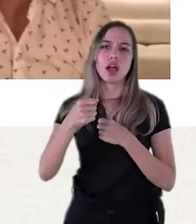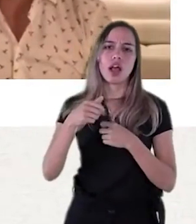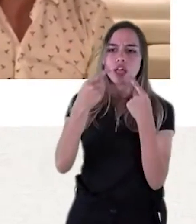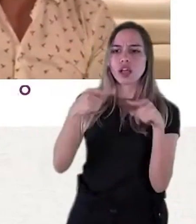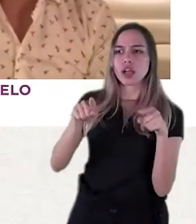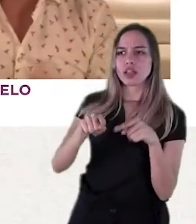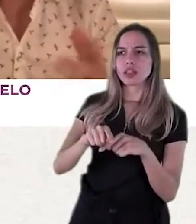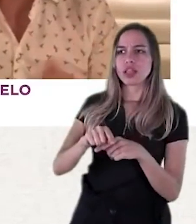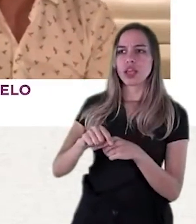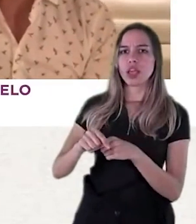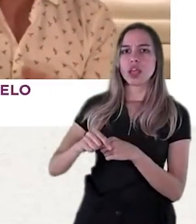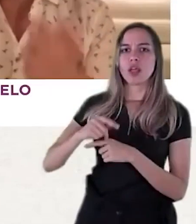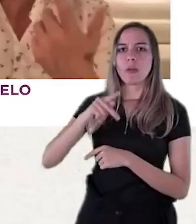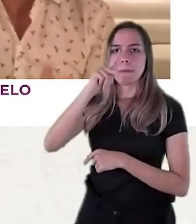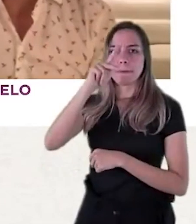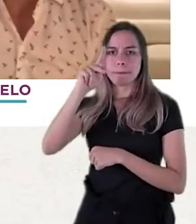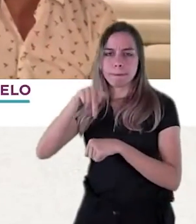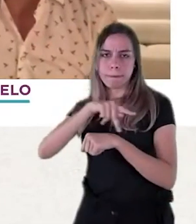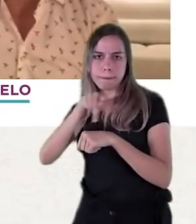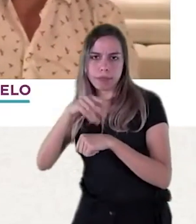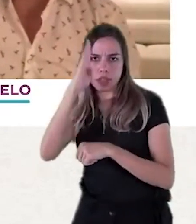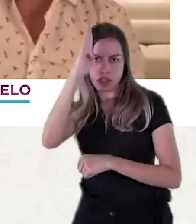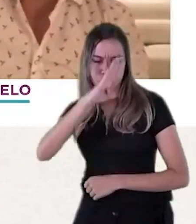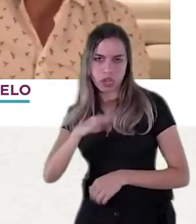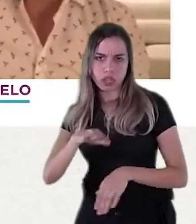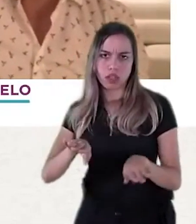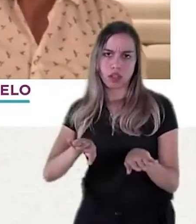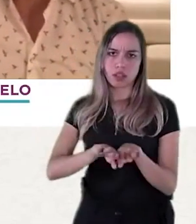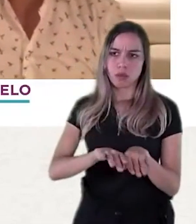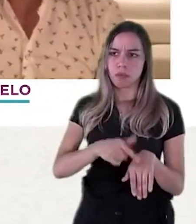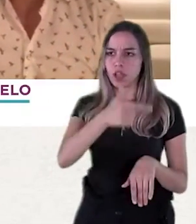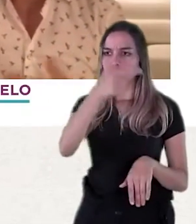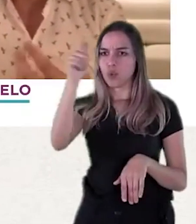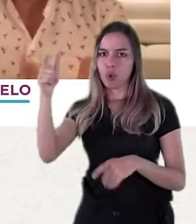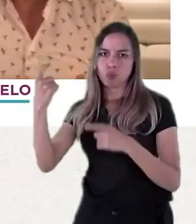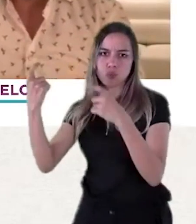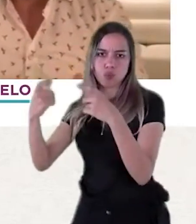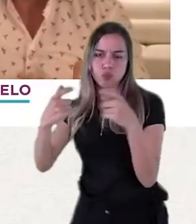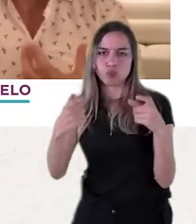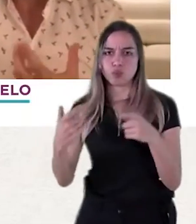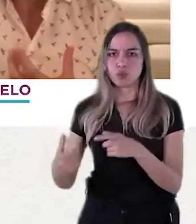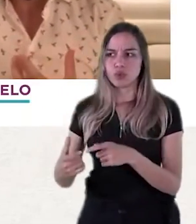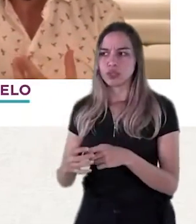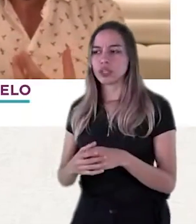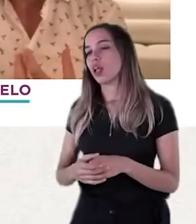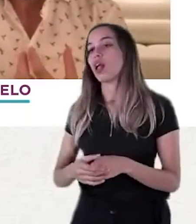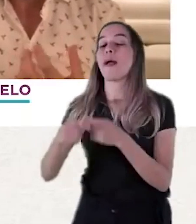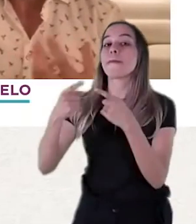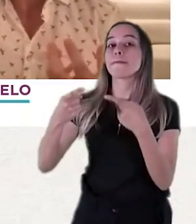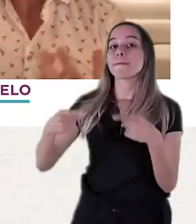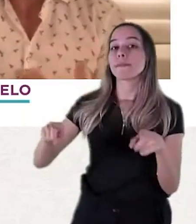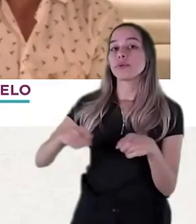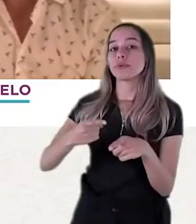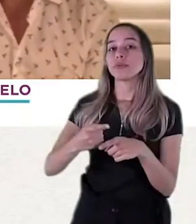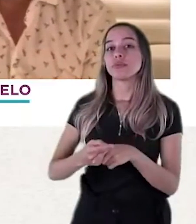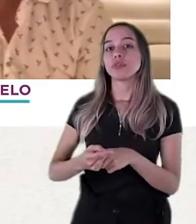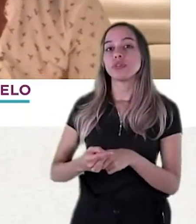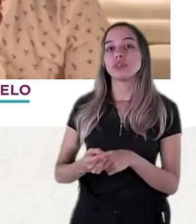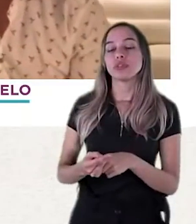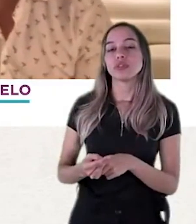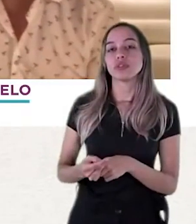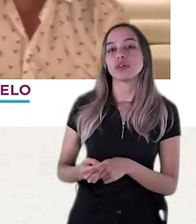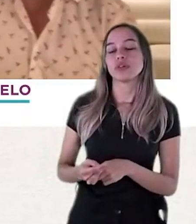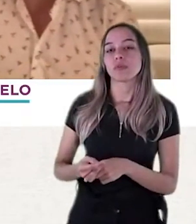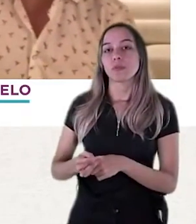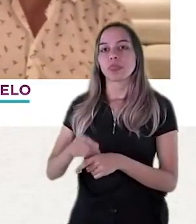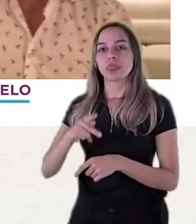alguns lugares do mundo cantando, levando a música popular brasileira também, porque eu nunca me amarrei dentro do contexto